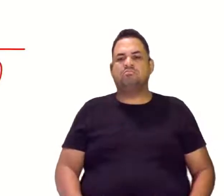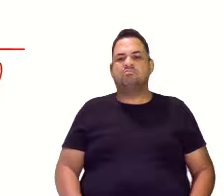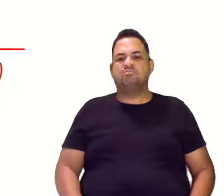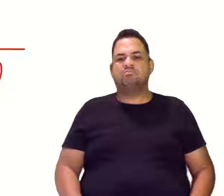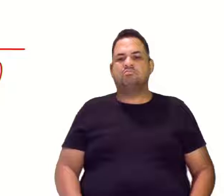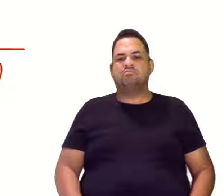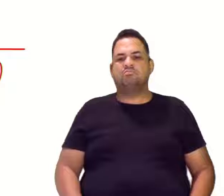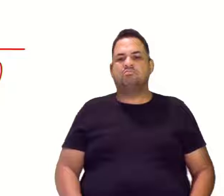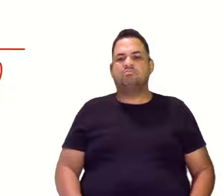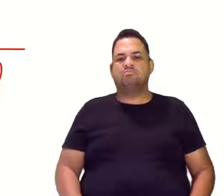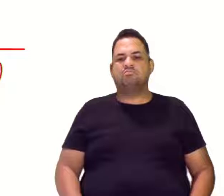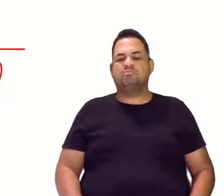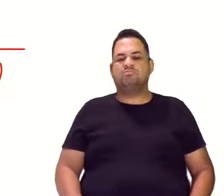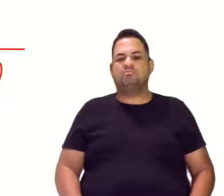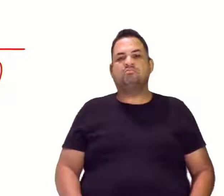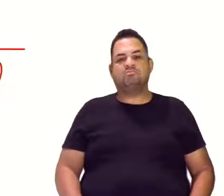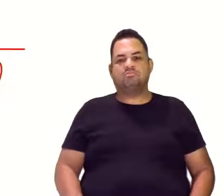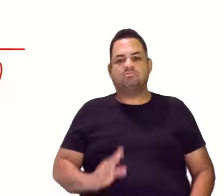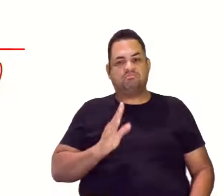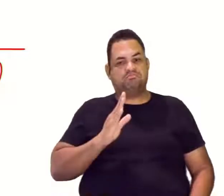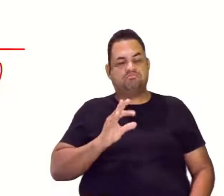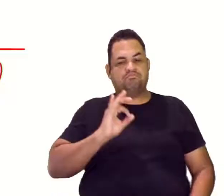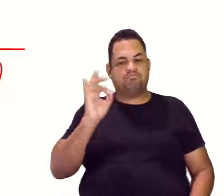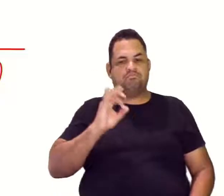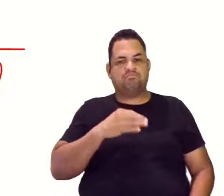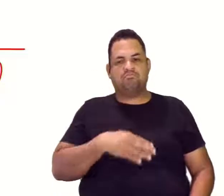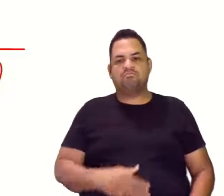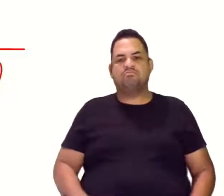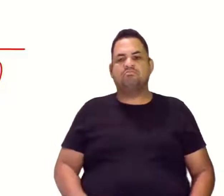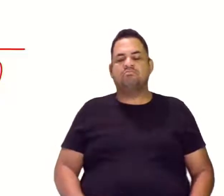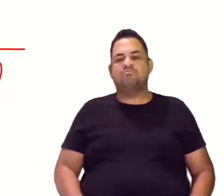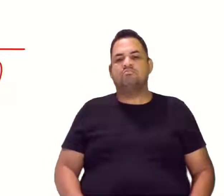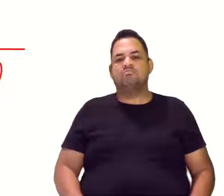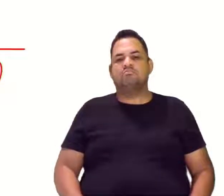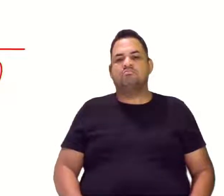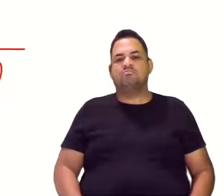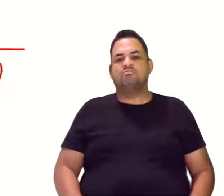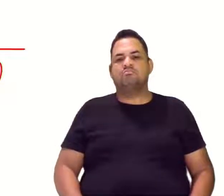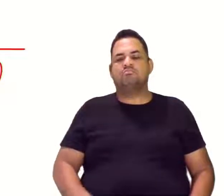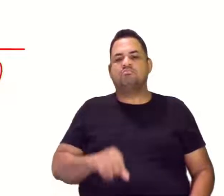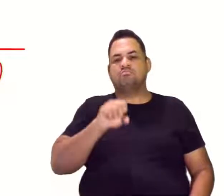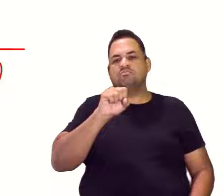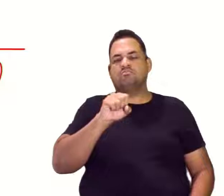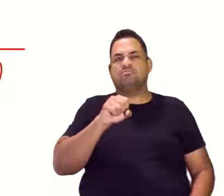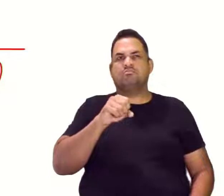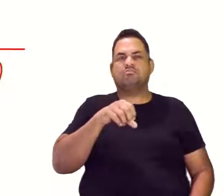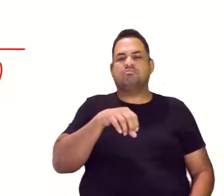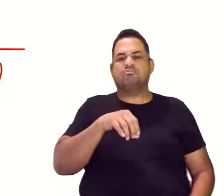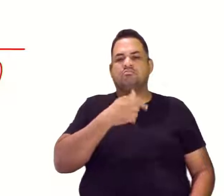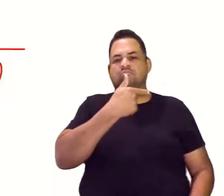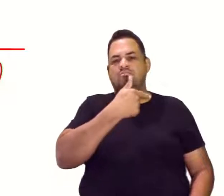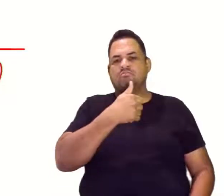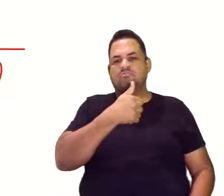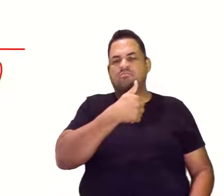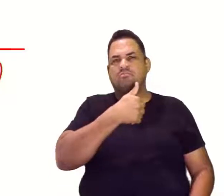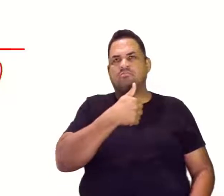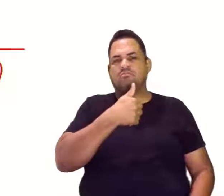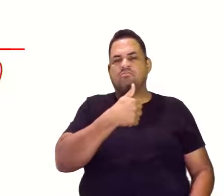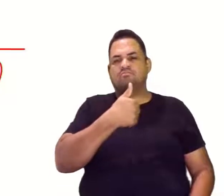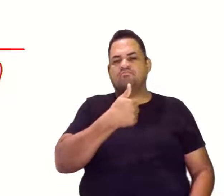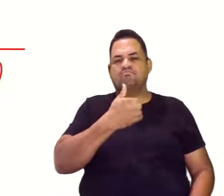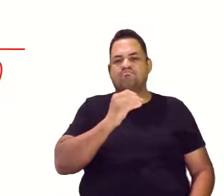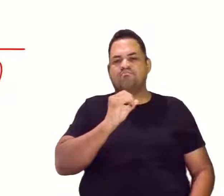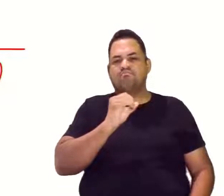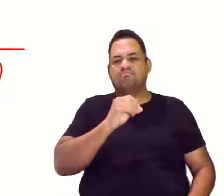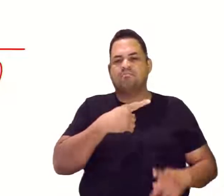Vai dar 100. Já vai dar em percentual. Já ficou bom, né? E 94 dividido por 4? Bom, 80 dá 10, não é? Uhum.